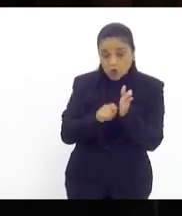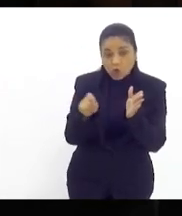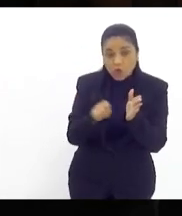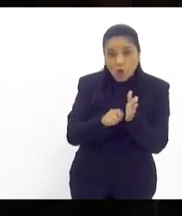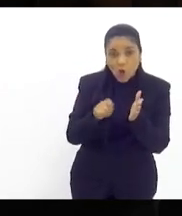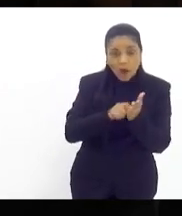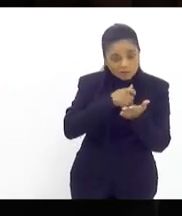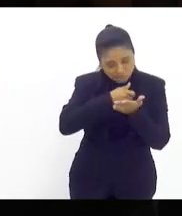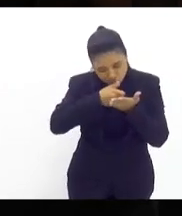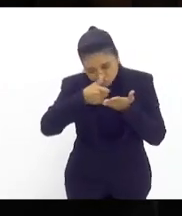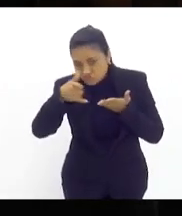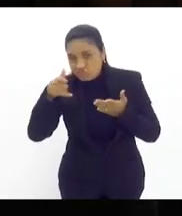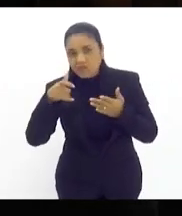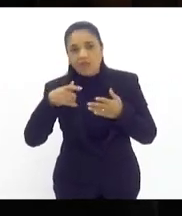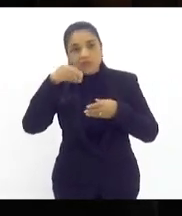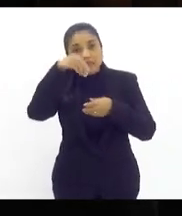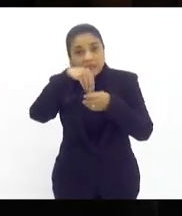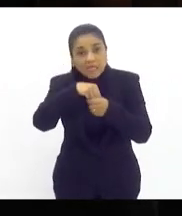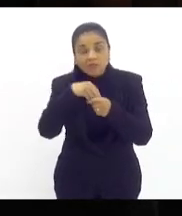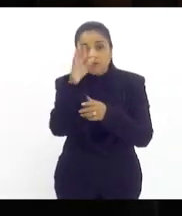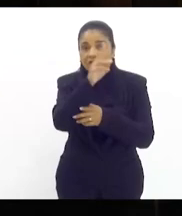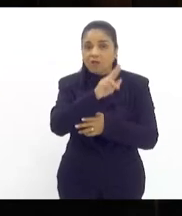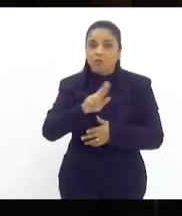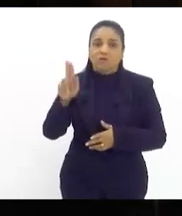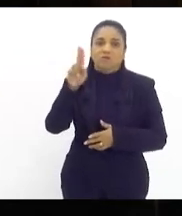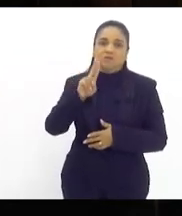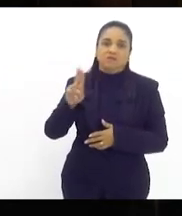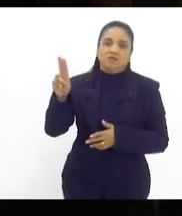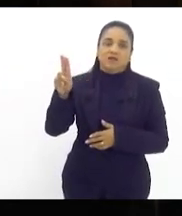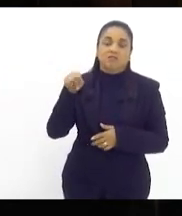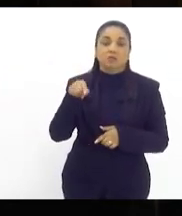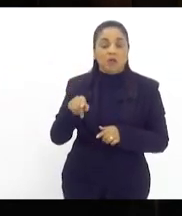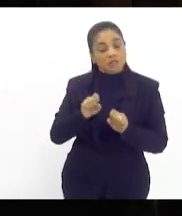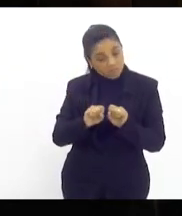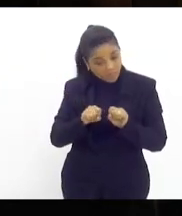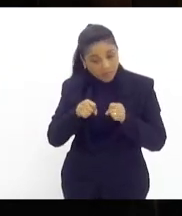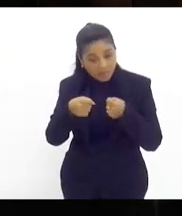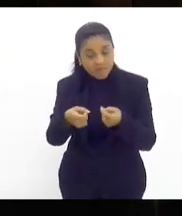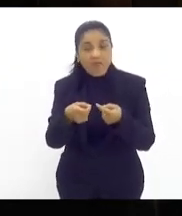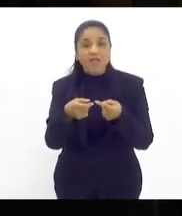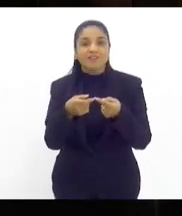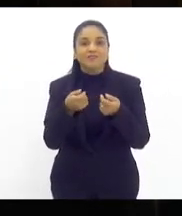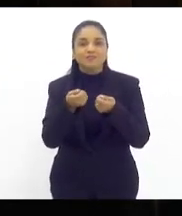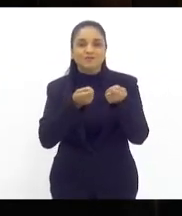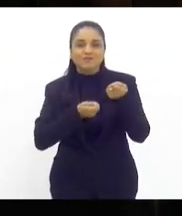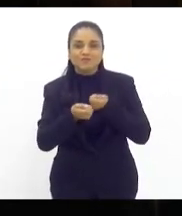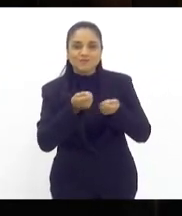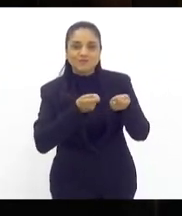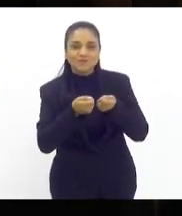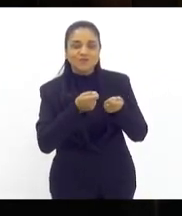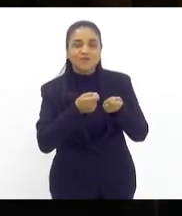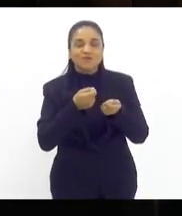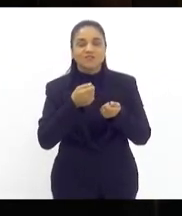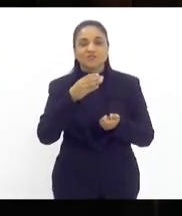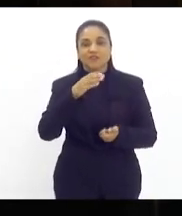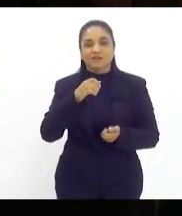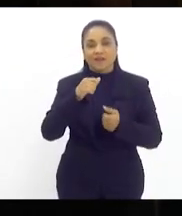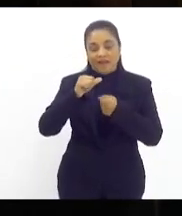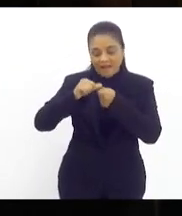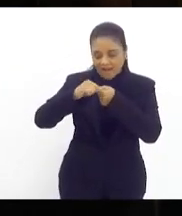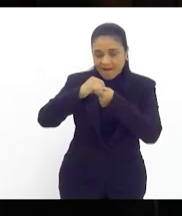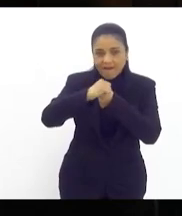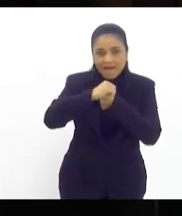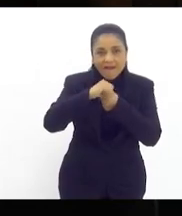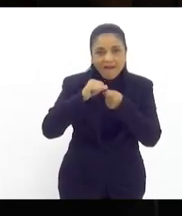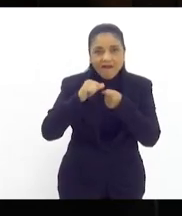desenfreado mas são eles que defendem o consumo controlado de crack por isso que eu insisto o